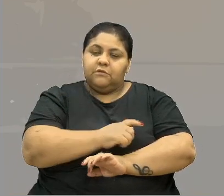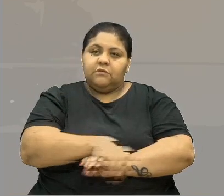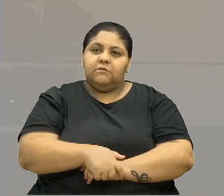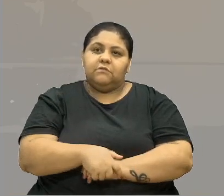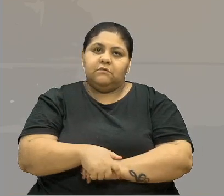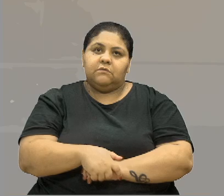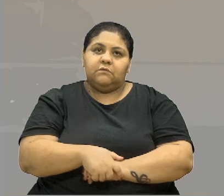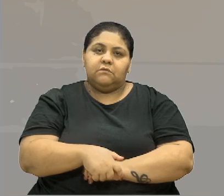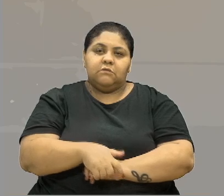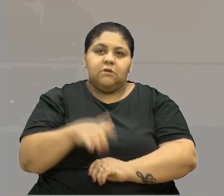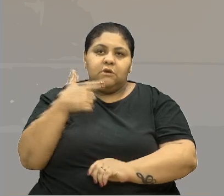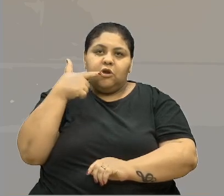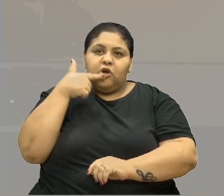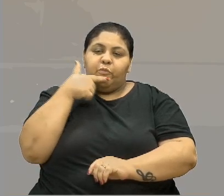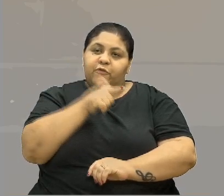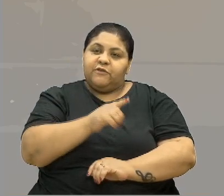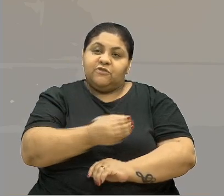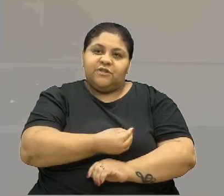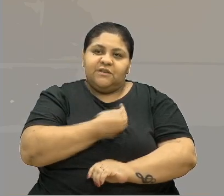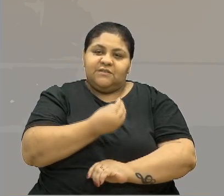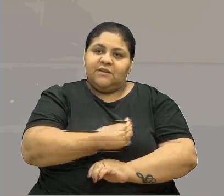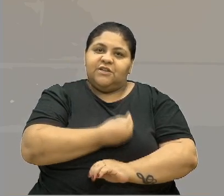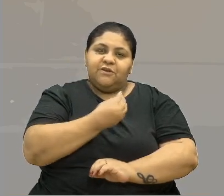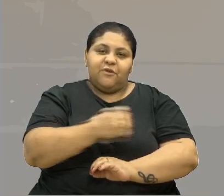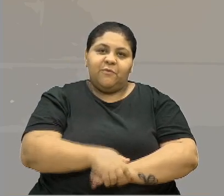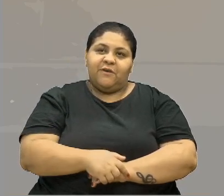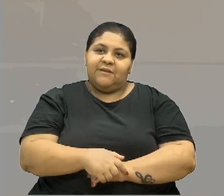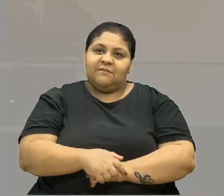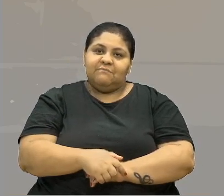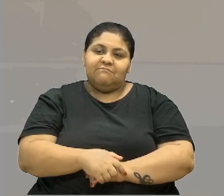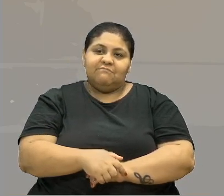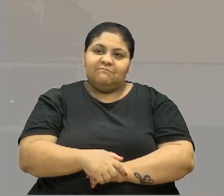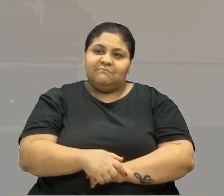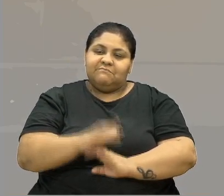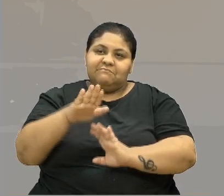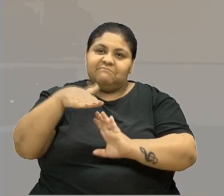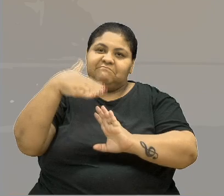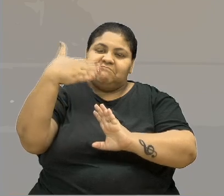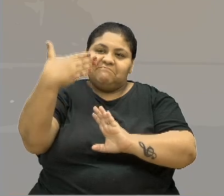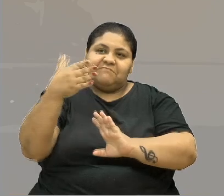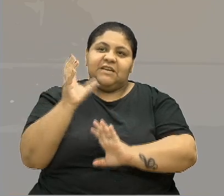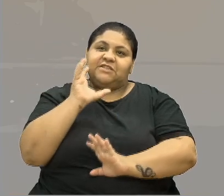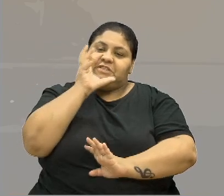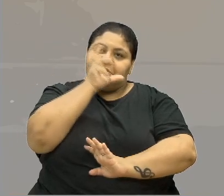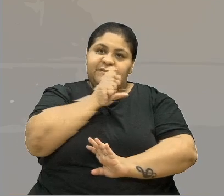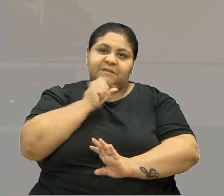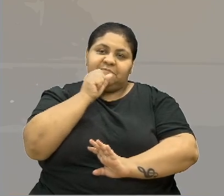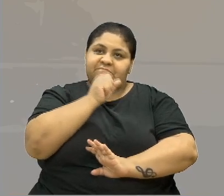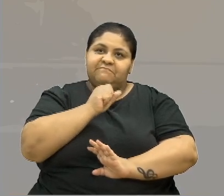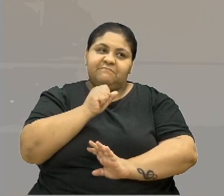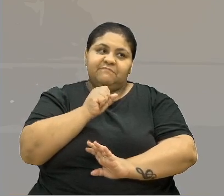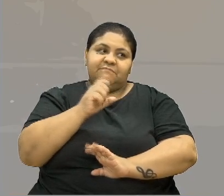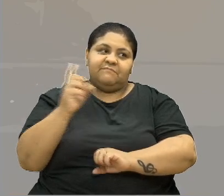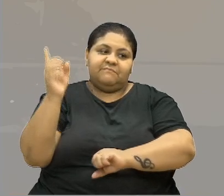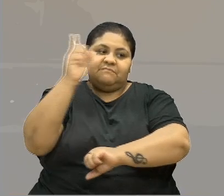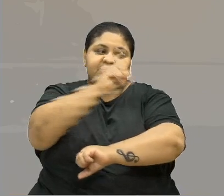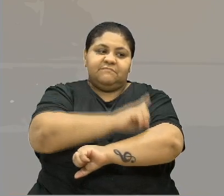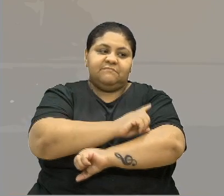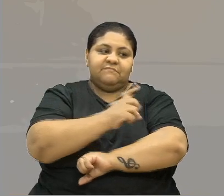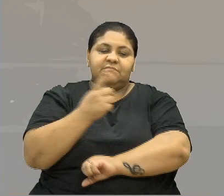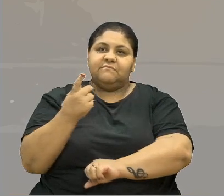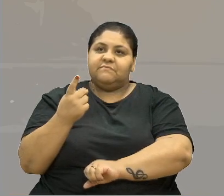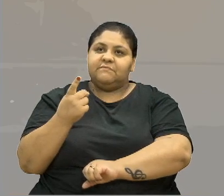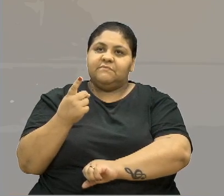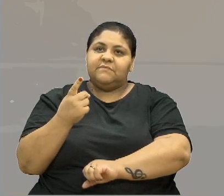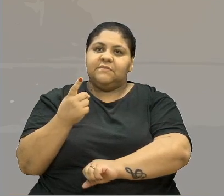e venceram na vida. Prova é que no próximo sábado, dia 14, às 15